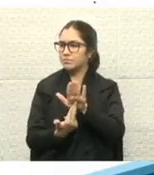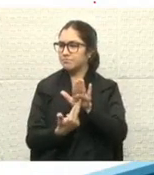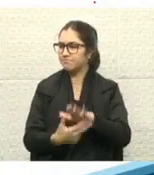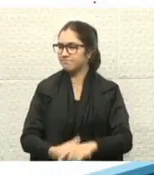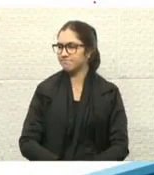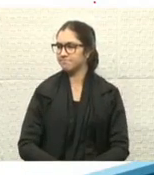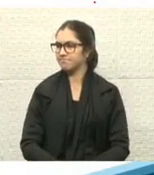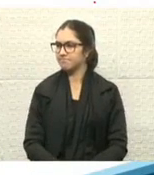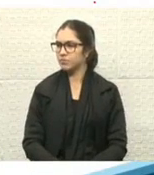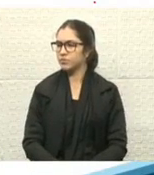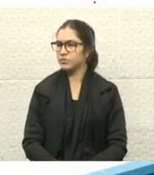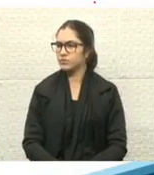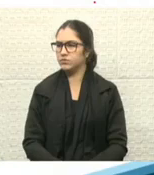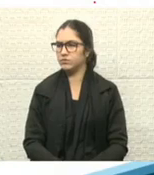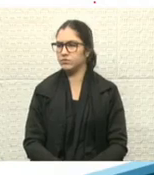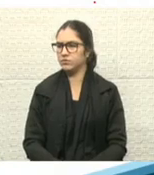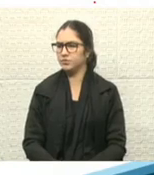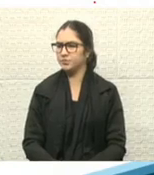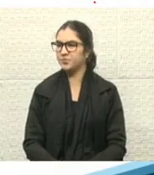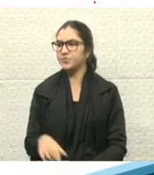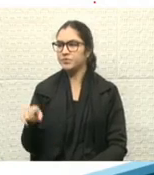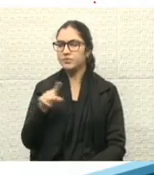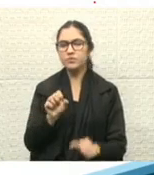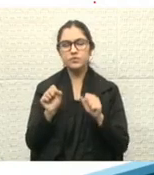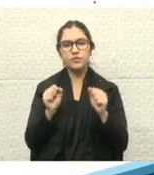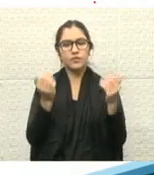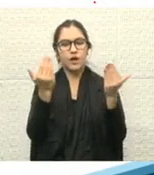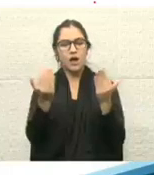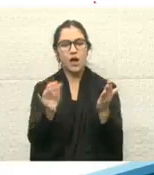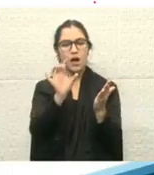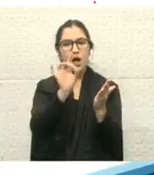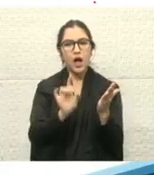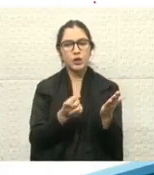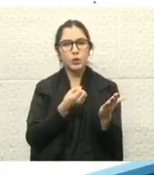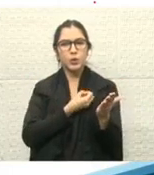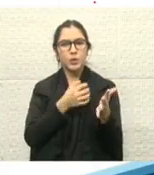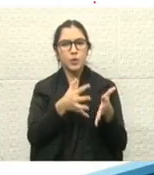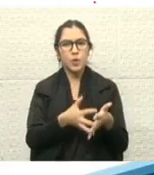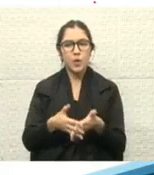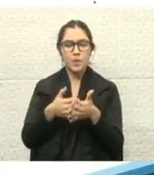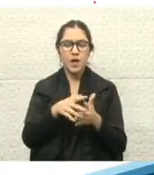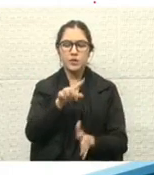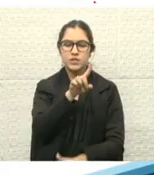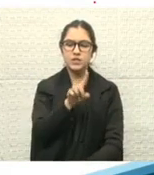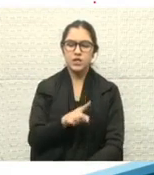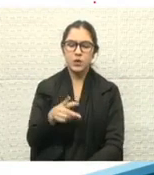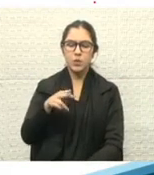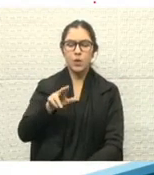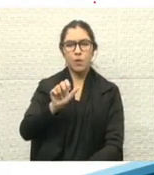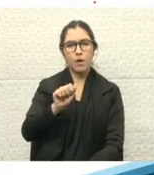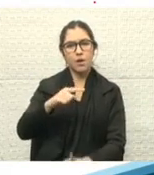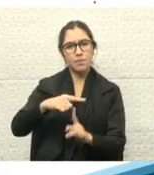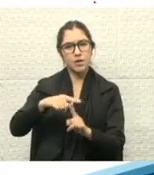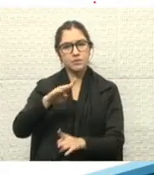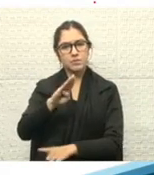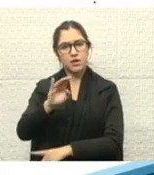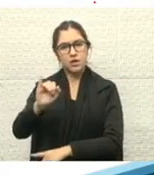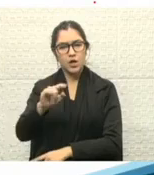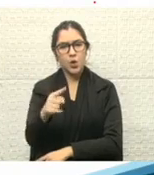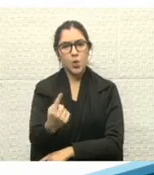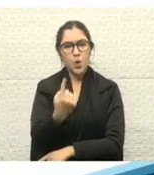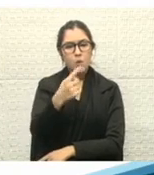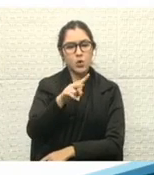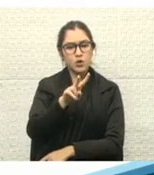representação. Nós podemos associar cada número complexo, z igual a a mais bi, a um